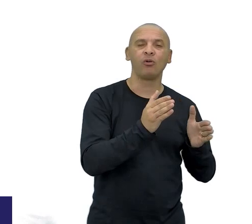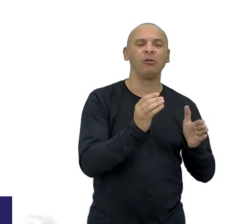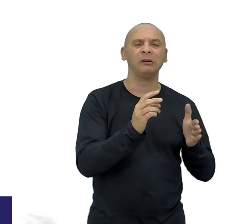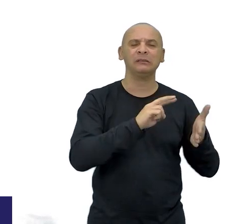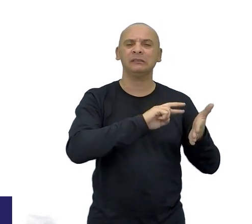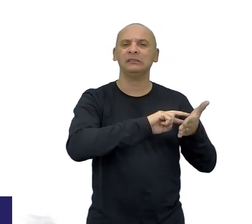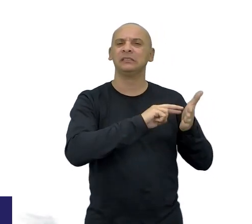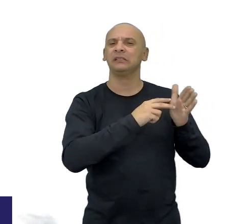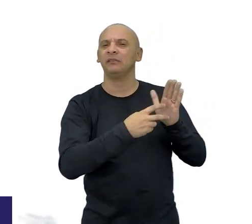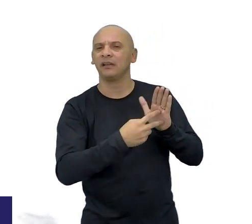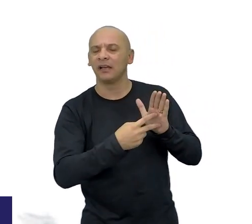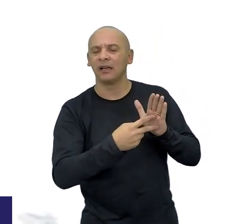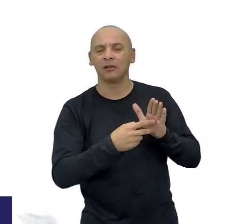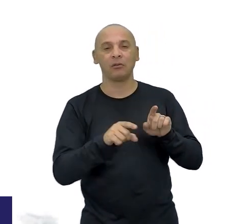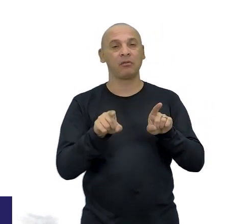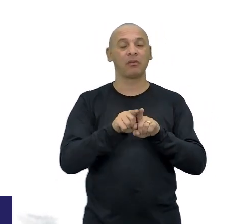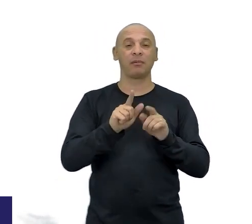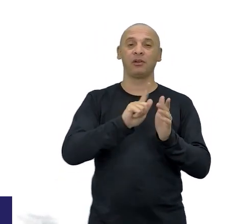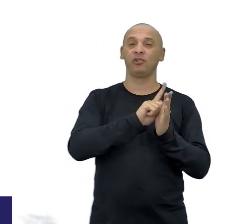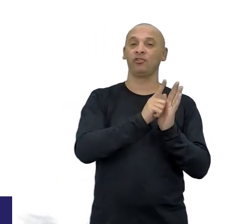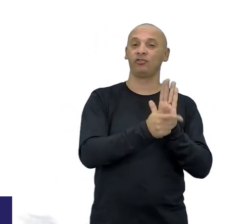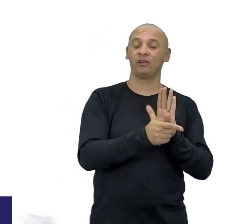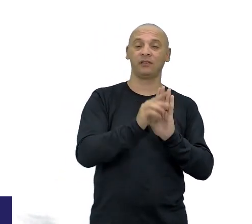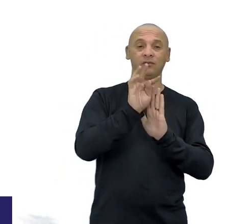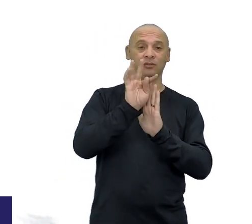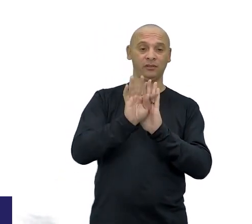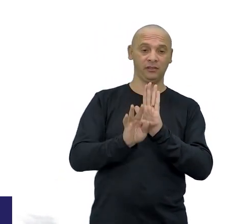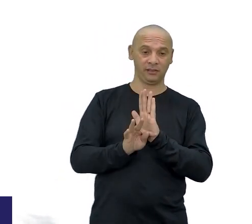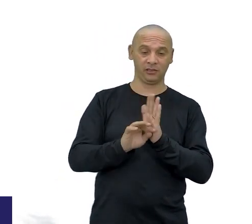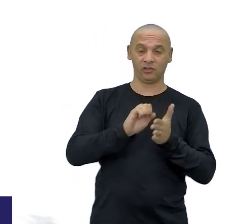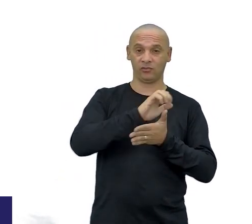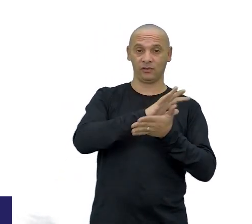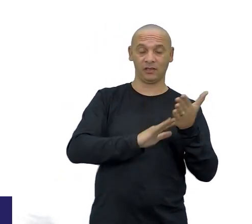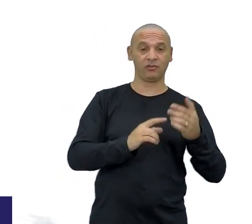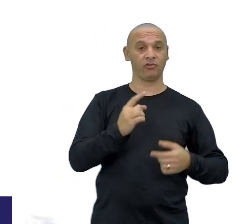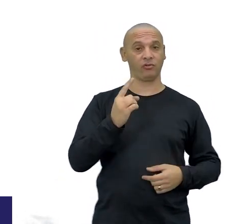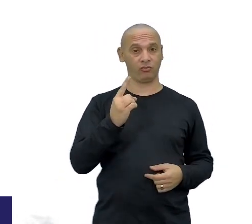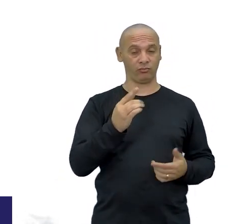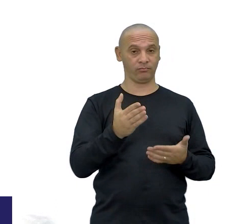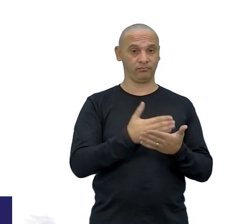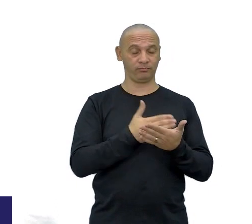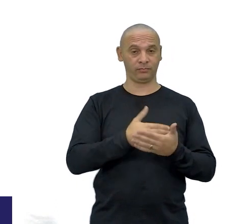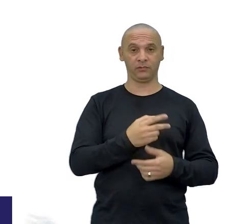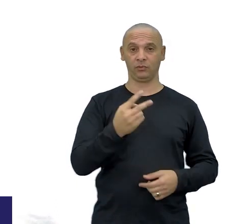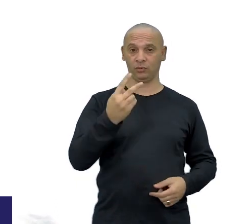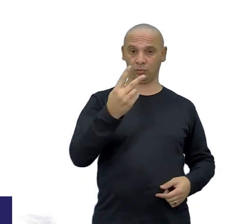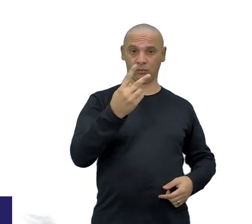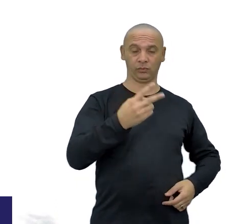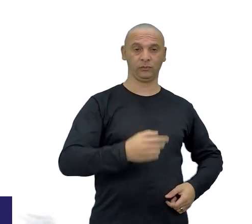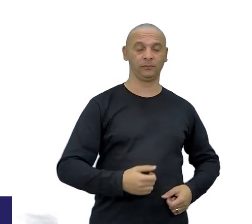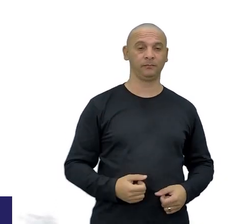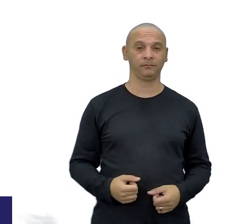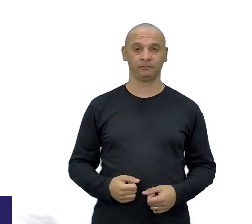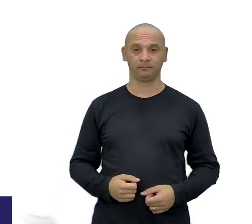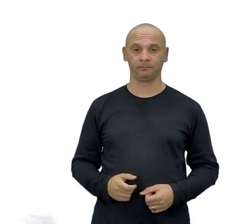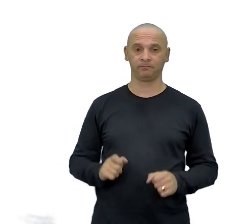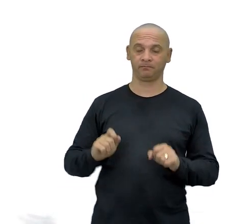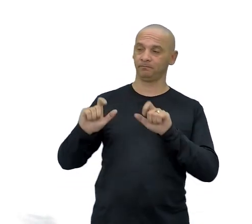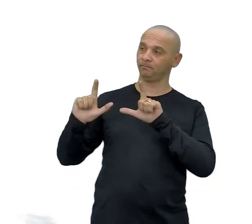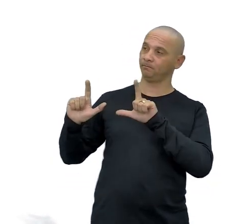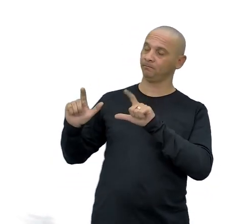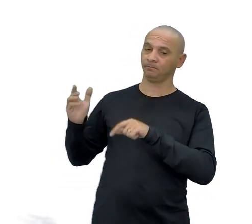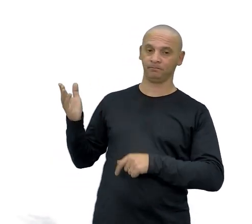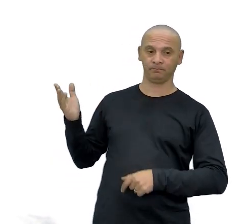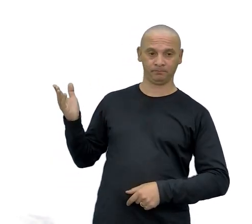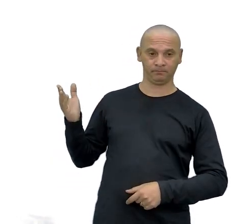sentidos relativas a gêneros textuais da sequência de atividade 1 do volume 2 do Aprender Sempre. Próximo.